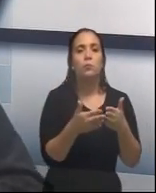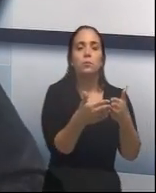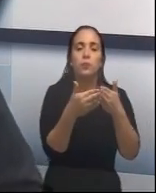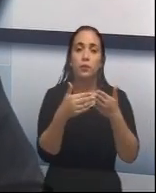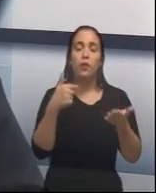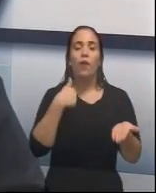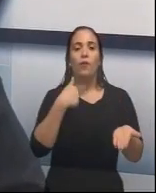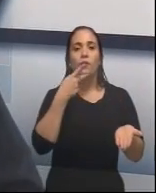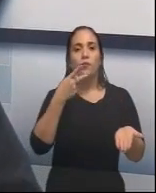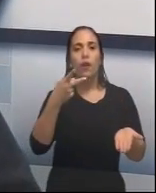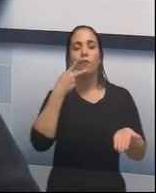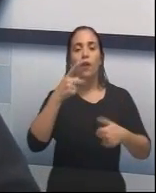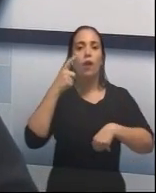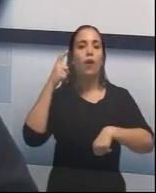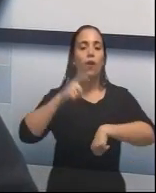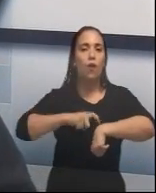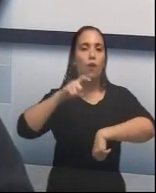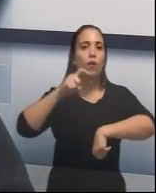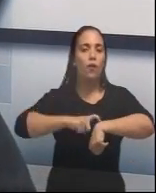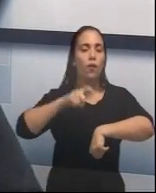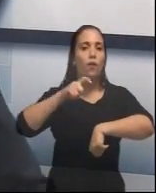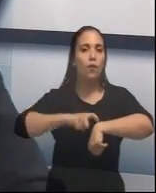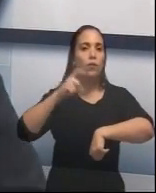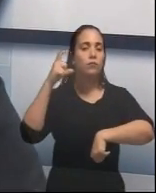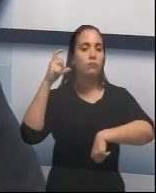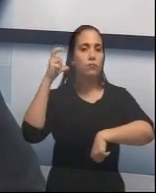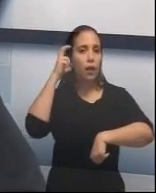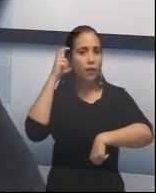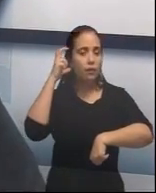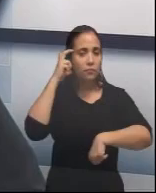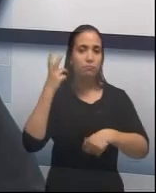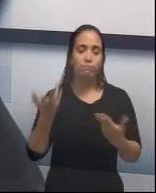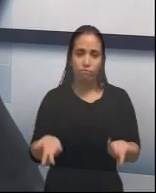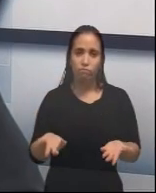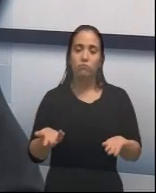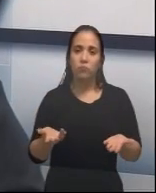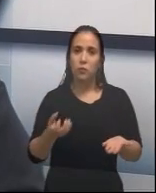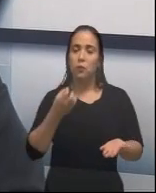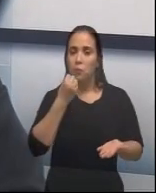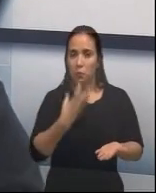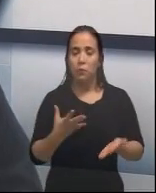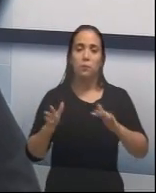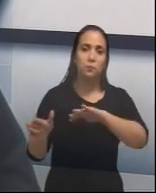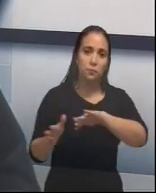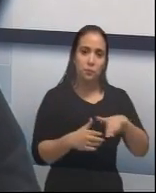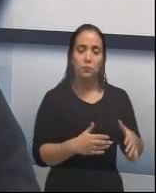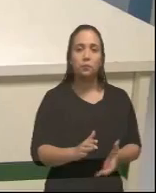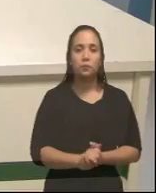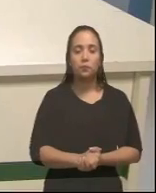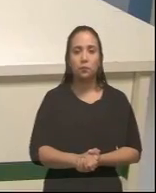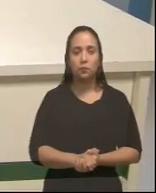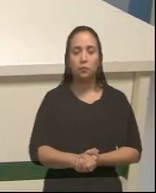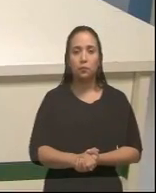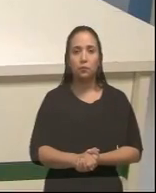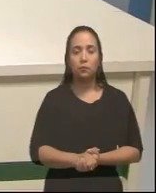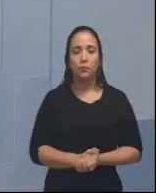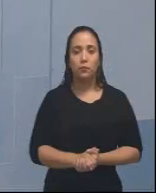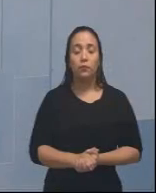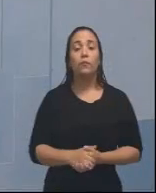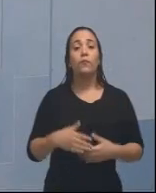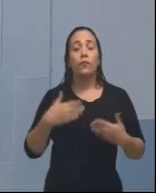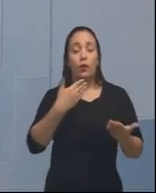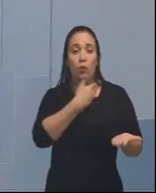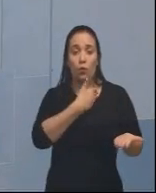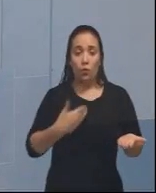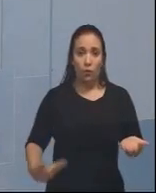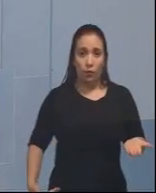Já é o outro lado do que está falando aqui agora, né? Não, são outras discussões. Vamos lá. Mas, Carlos, o